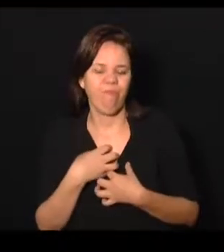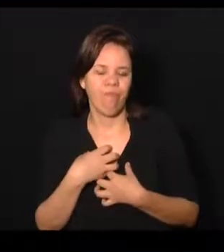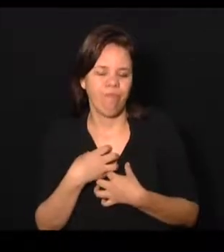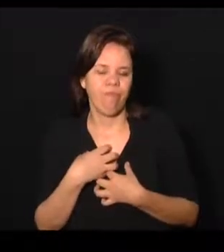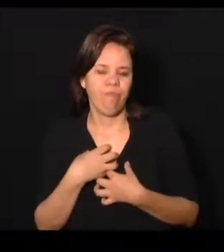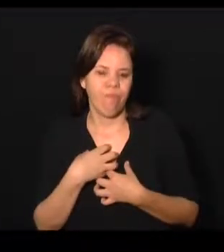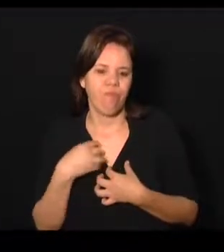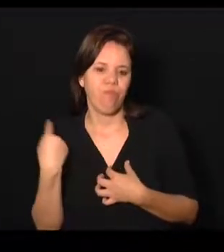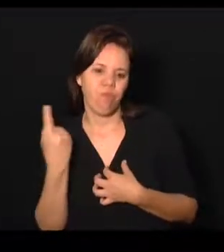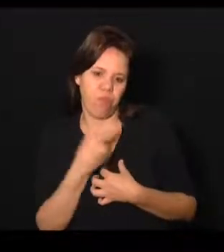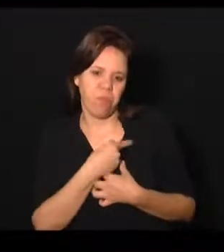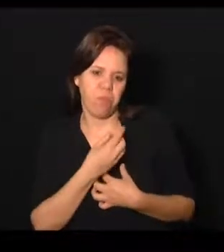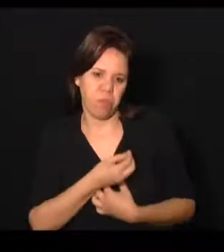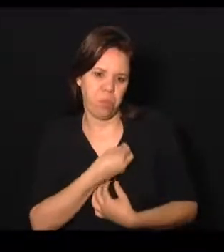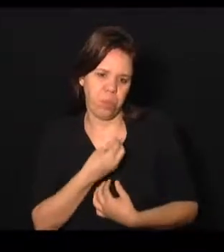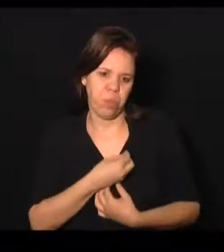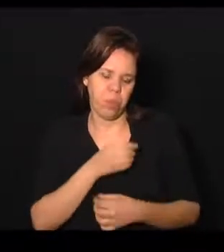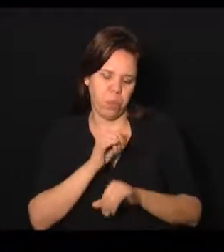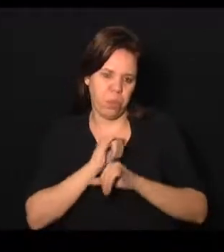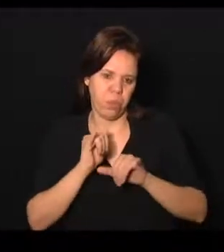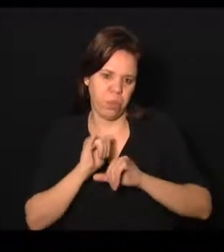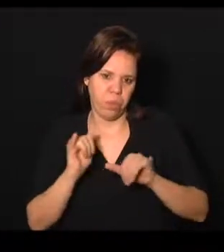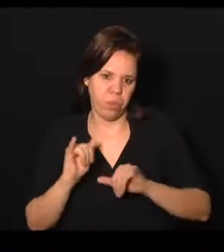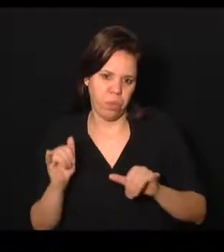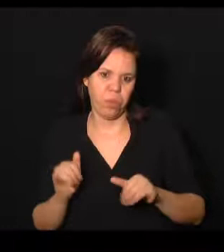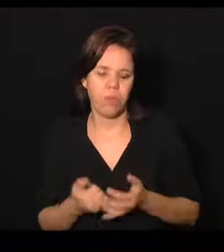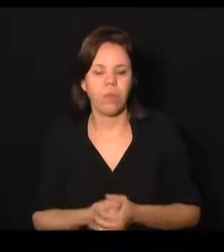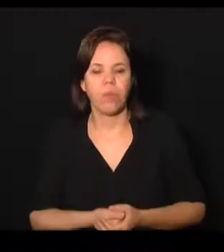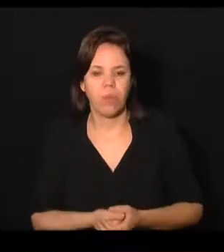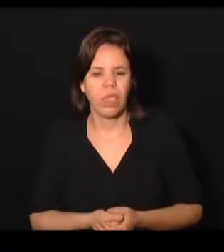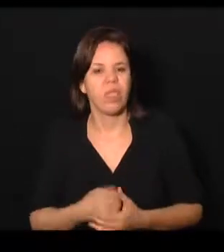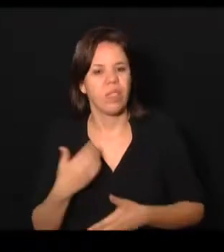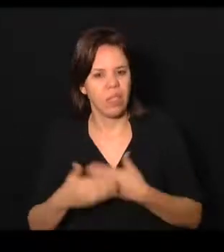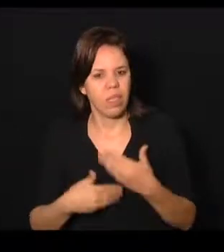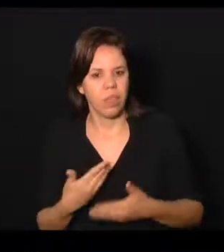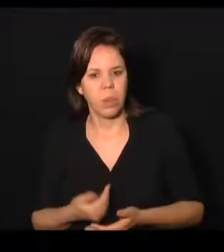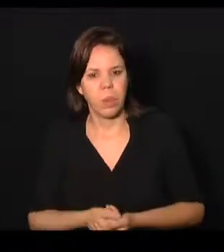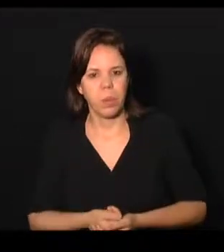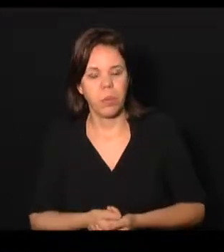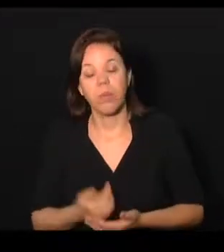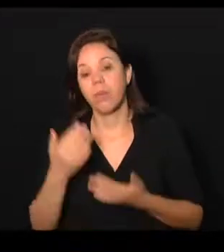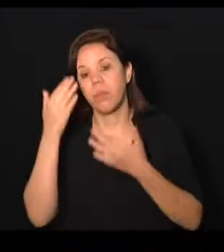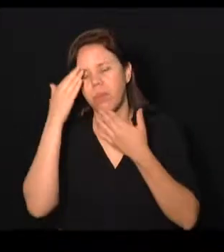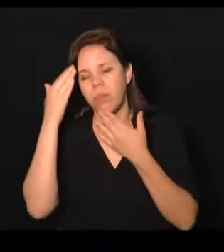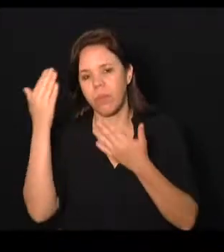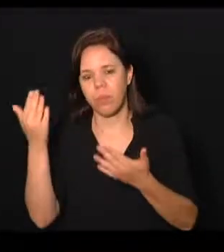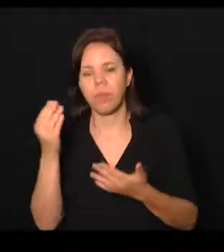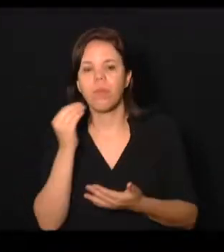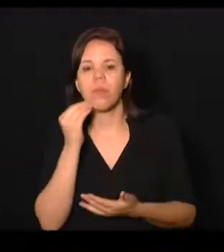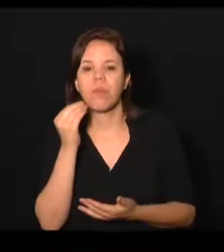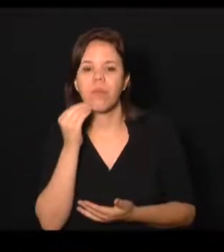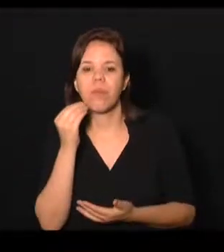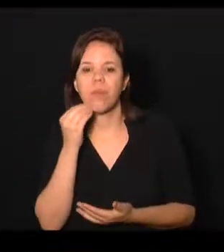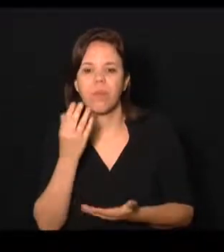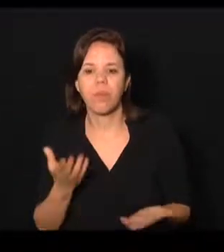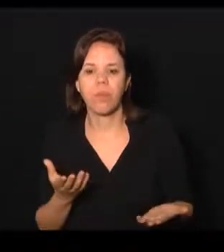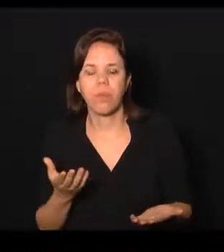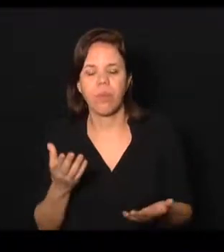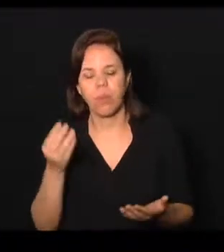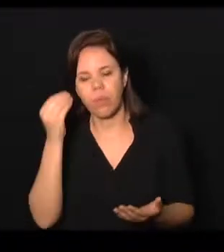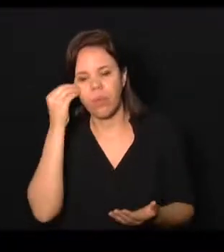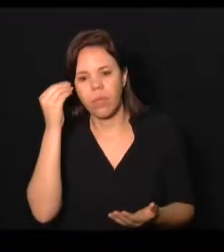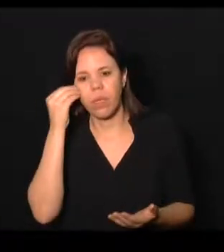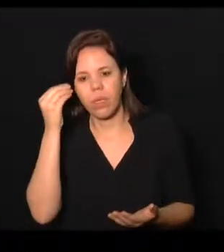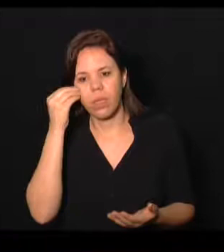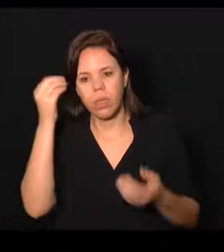E nós vivemos essa campanha e essa necessidade diariamente. Então, muito obrigado pela oportunidade e vamos tentar esclarecer